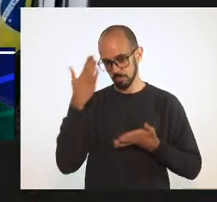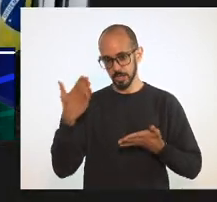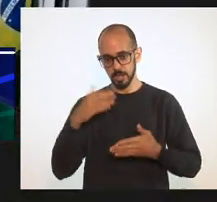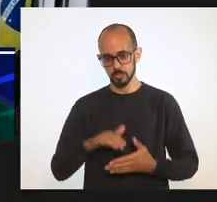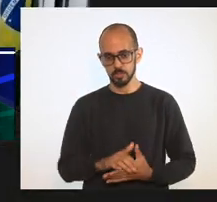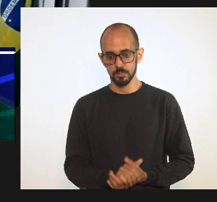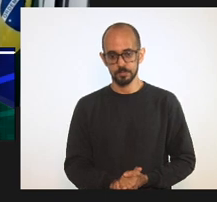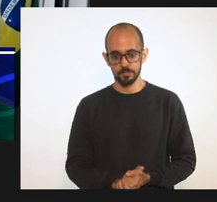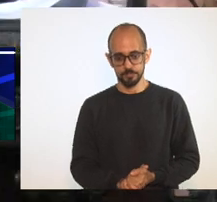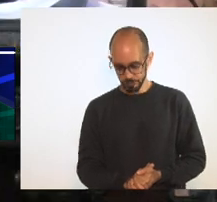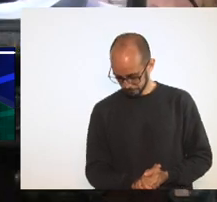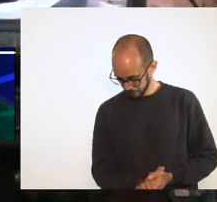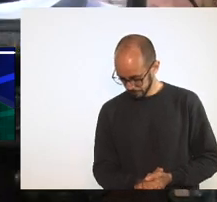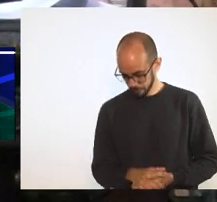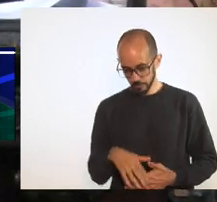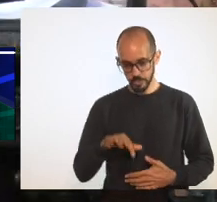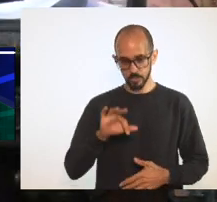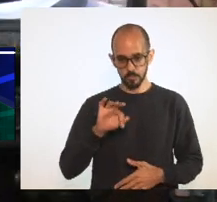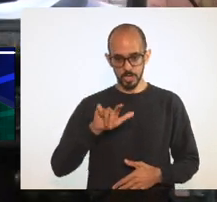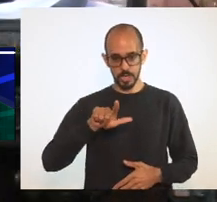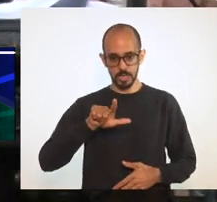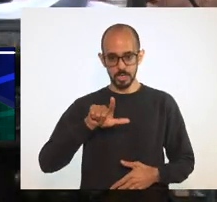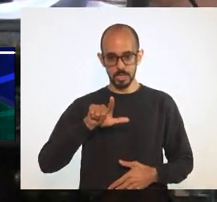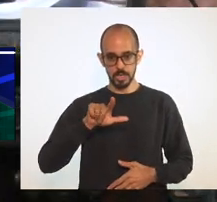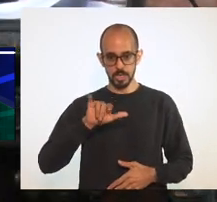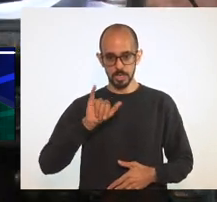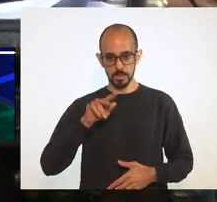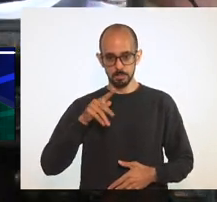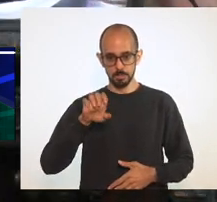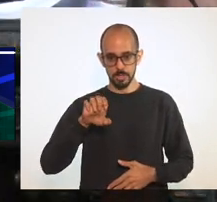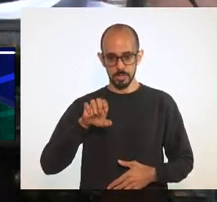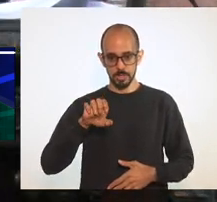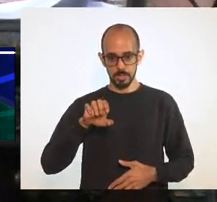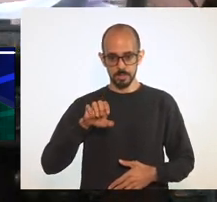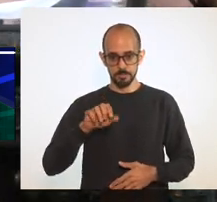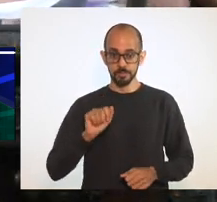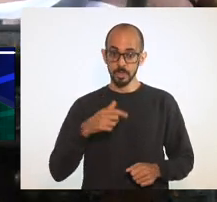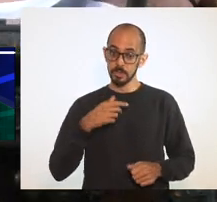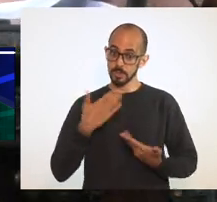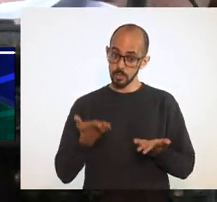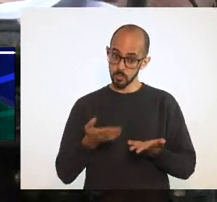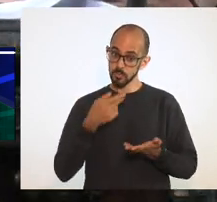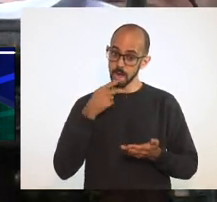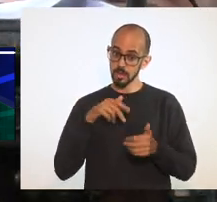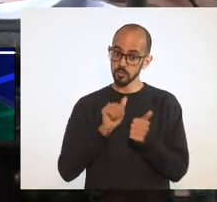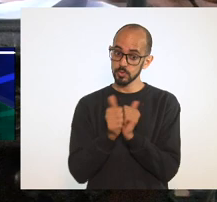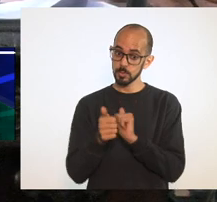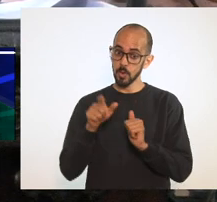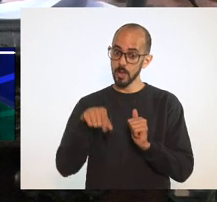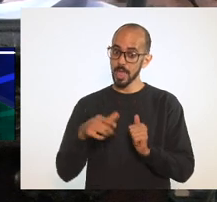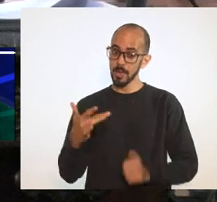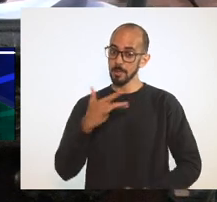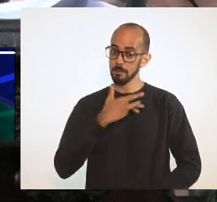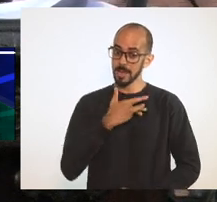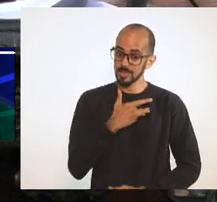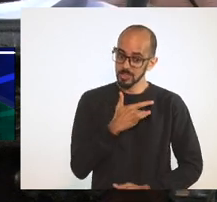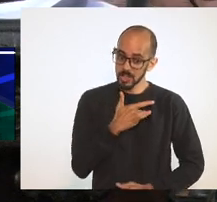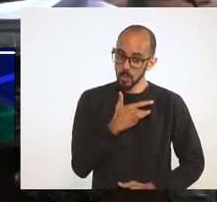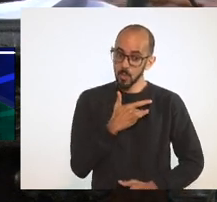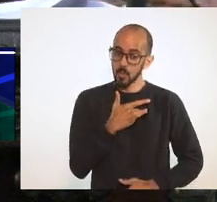Obrigado. Deputado Felipe Peixoto, tem que lembrar porque falar de futebol é falar de paixão, e quando fala de